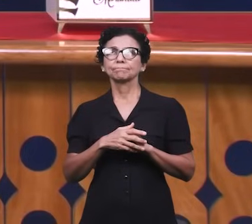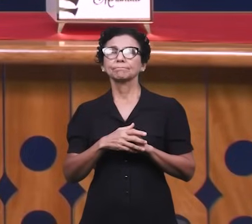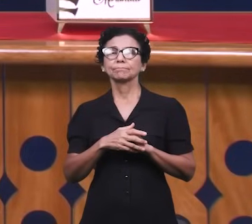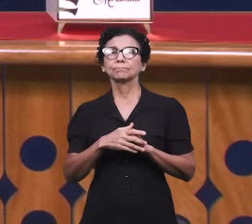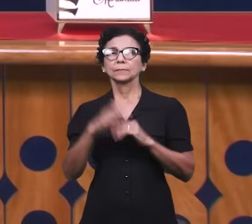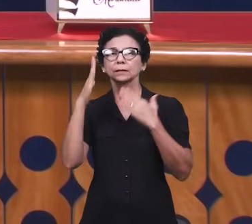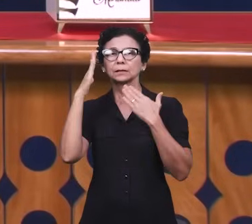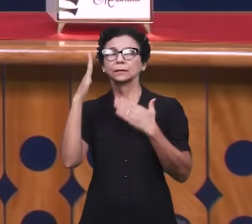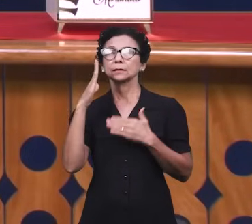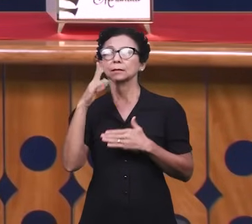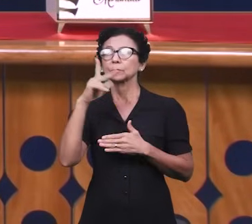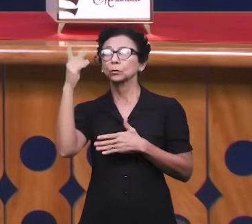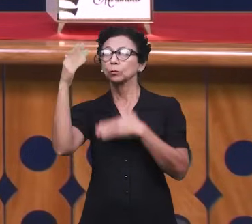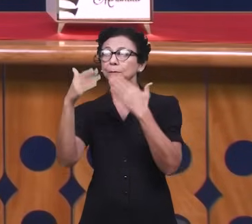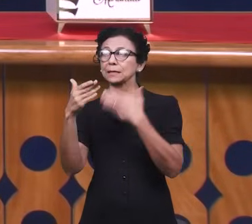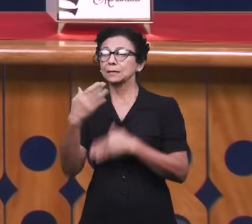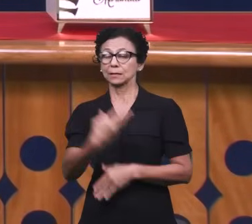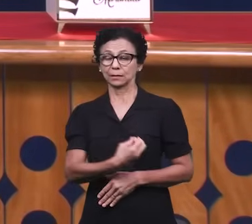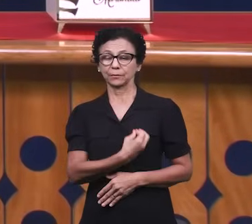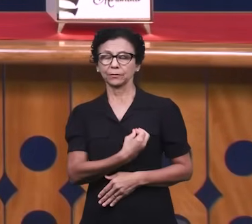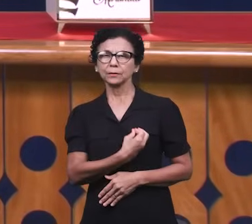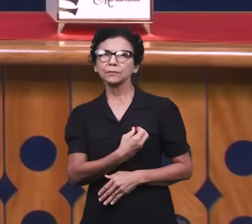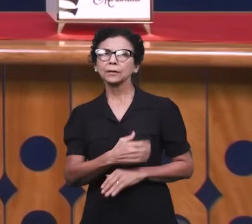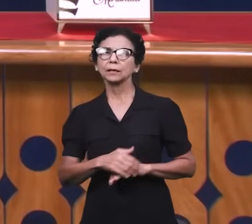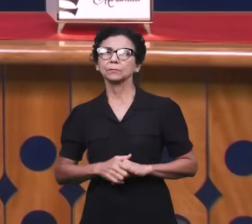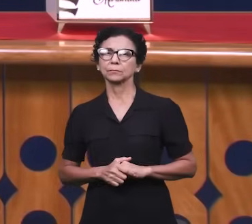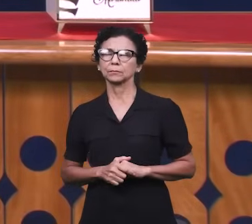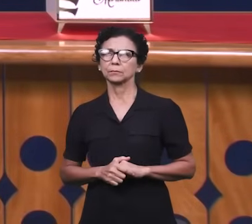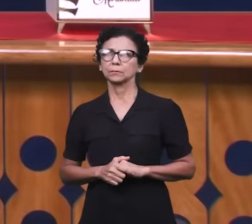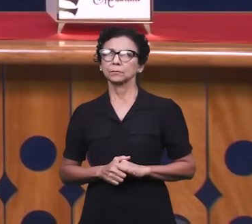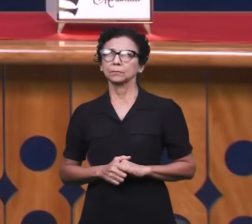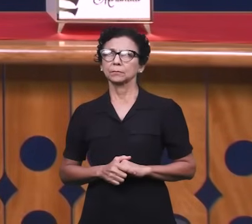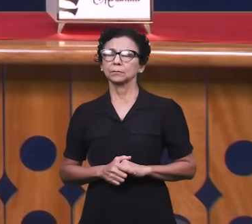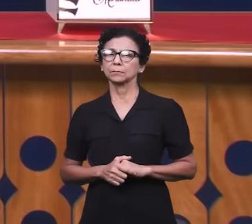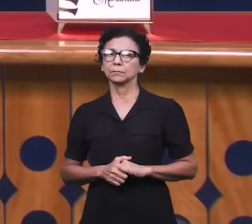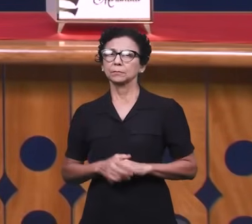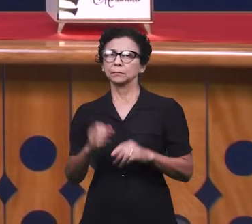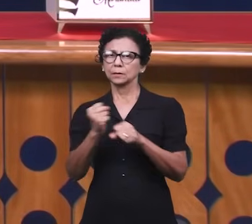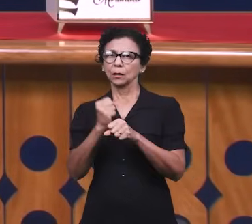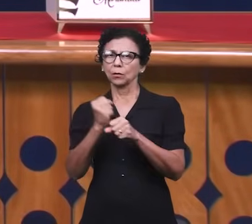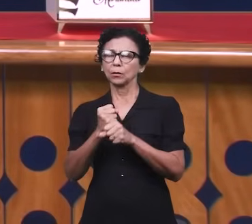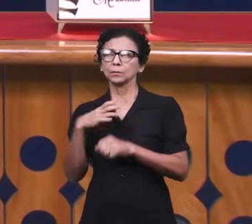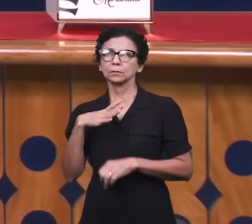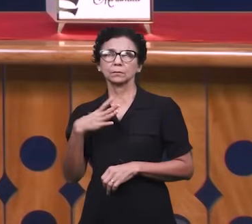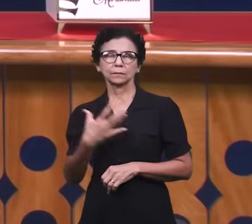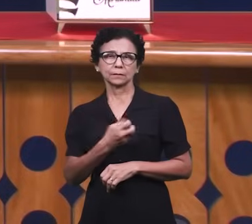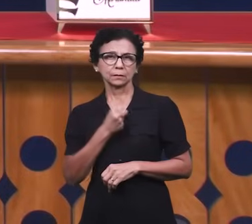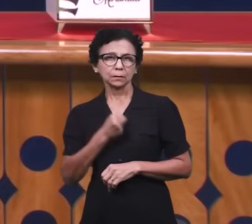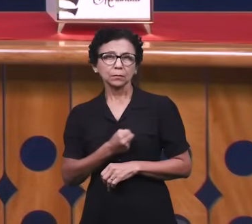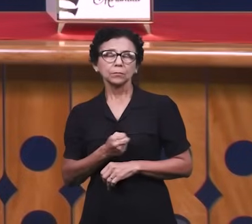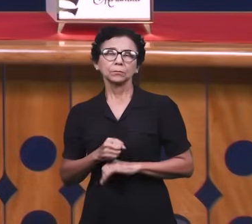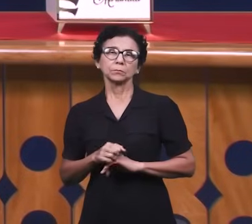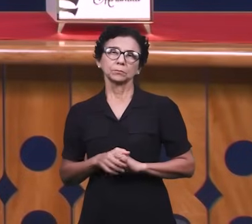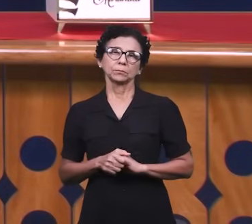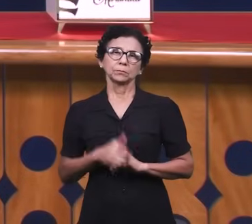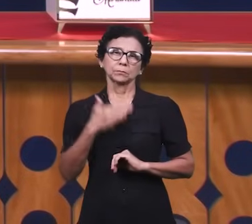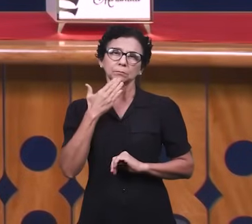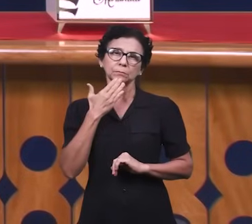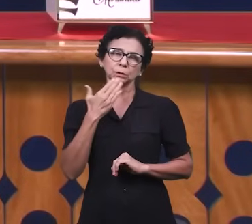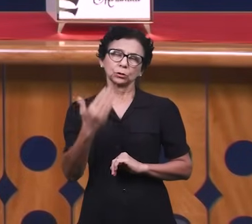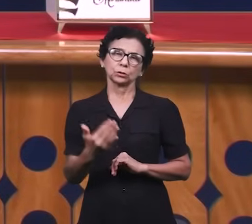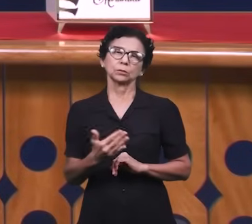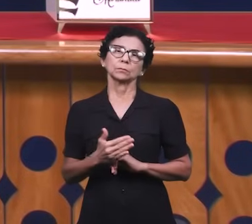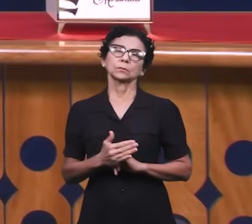vivo na nossa vida, na obra que tu estás realizando, e rogamos por aqueles